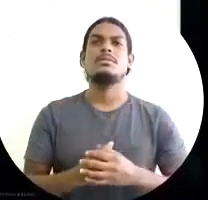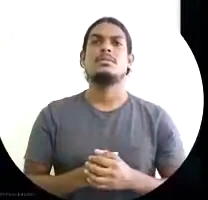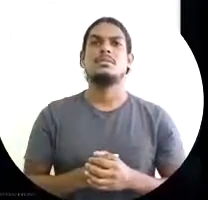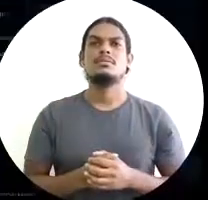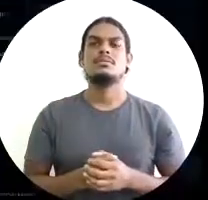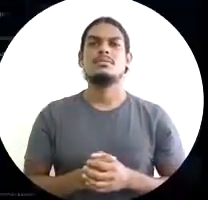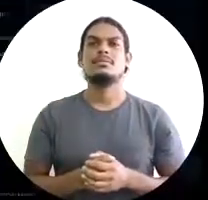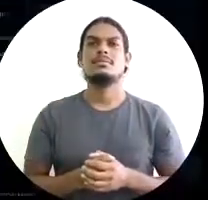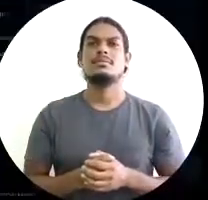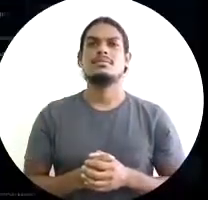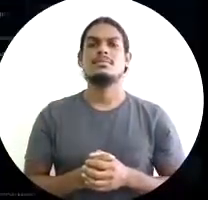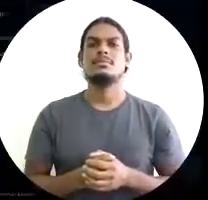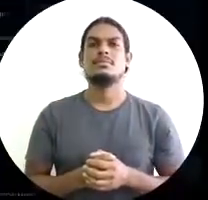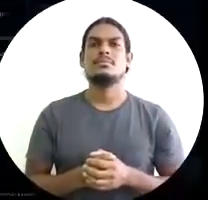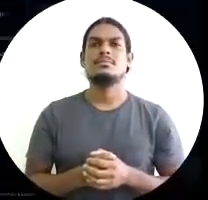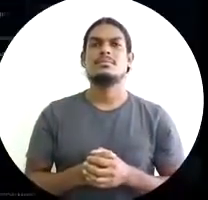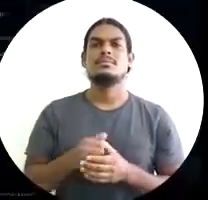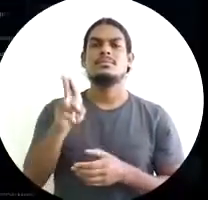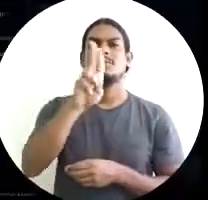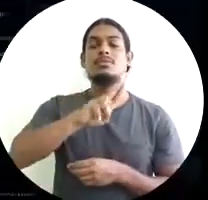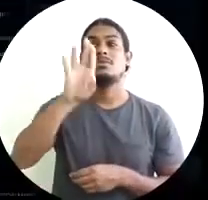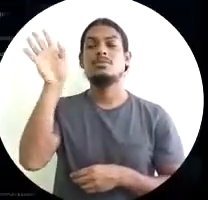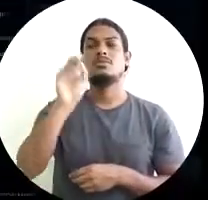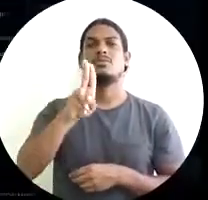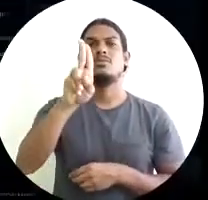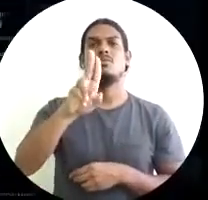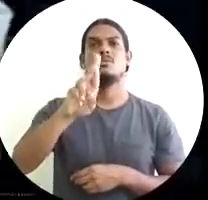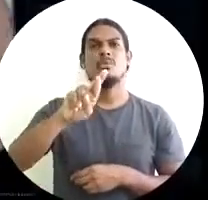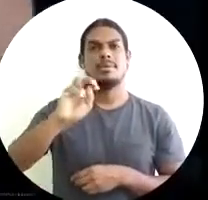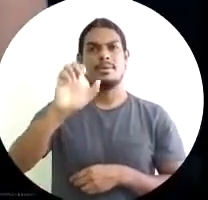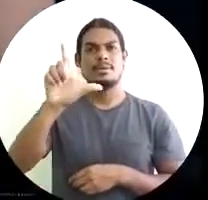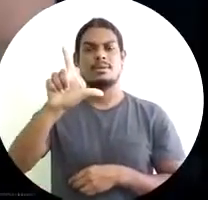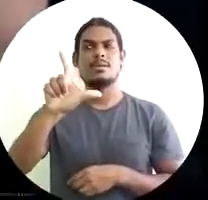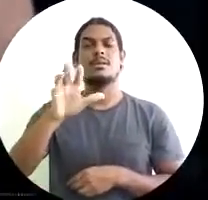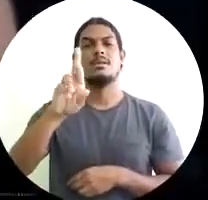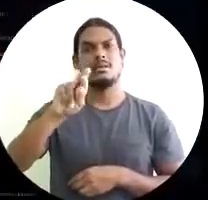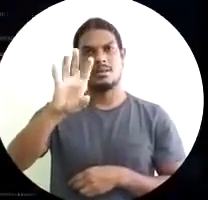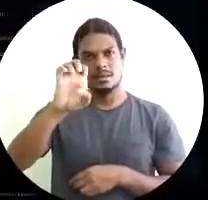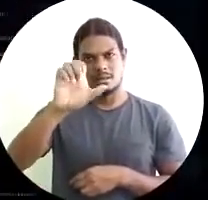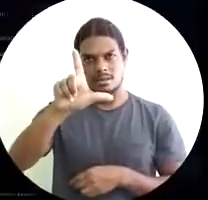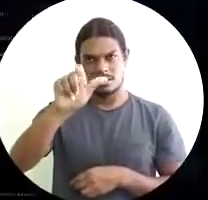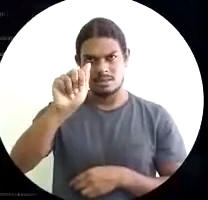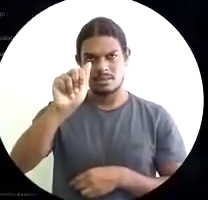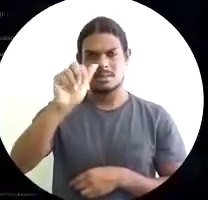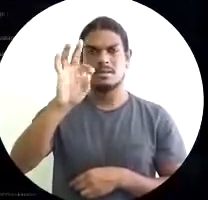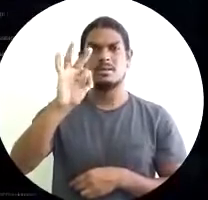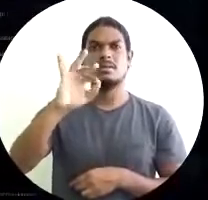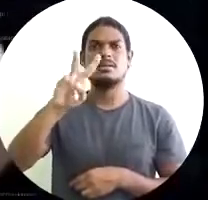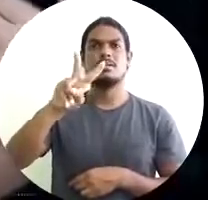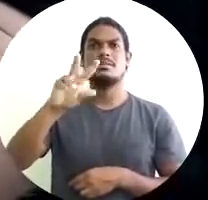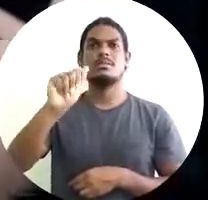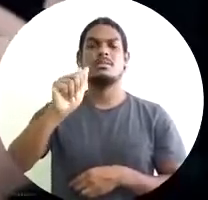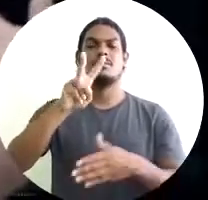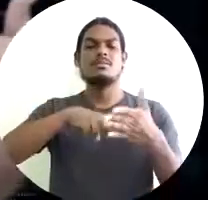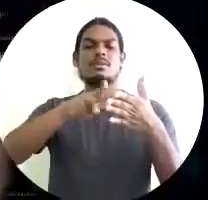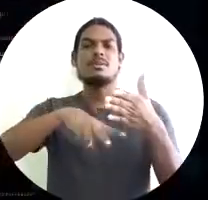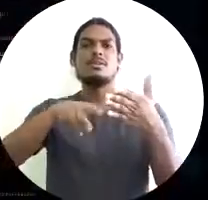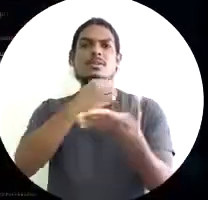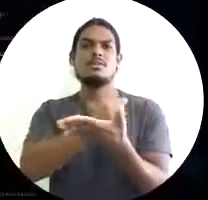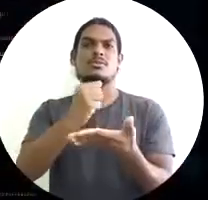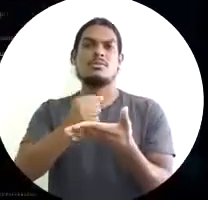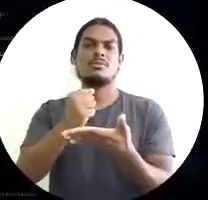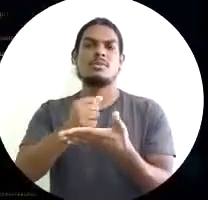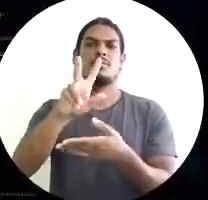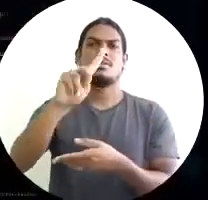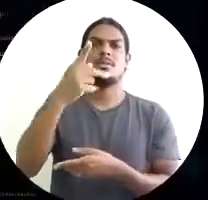estilo.css, a gente está usando uma URL relativa, lembra? Então, ele leu o documento HTML, ele já tem toda a